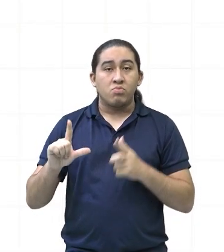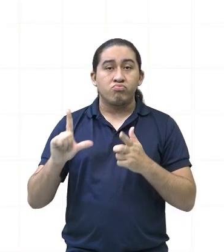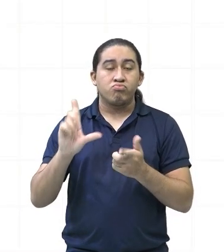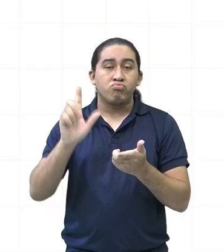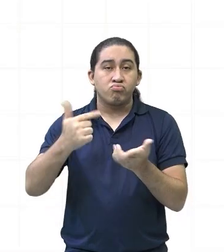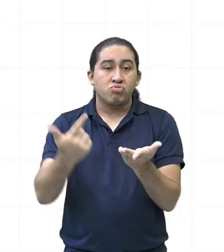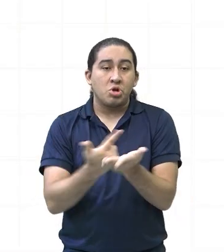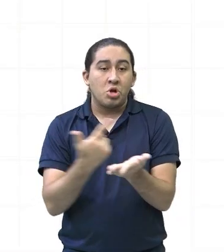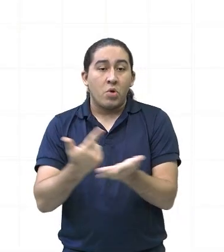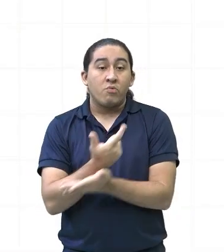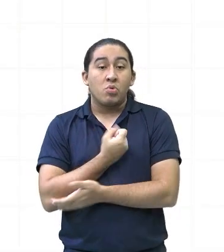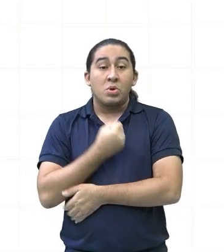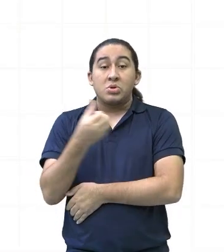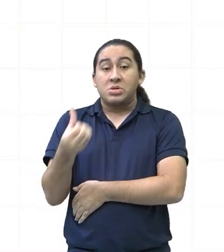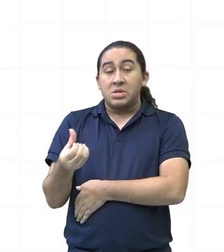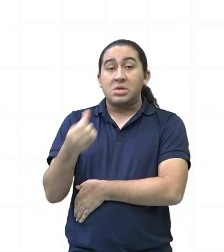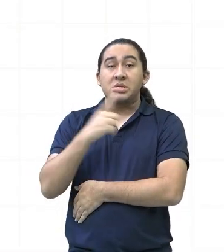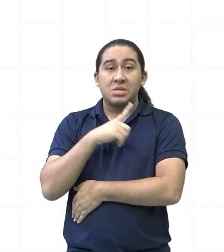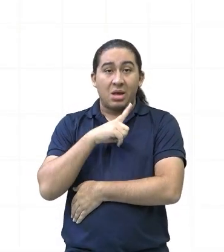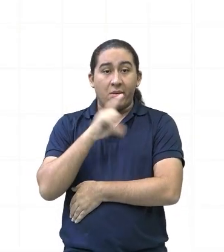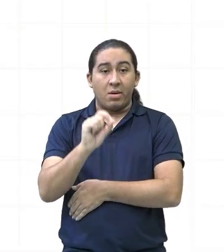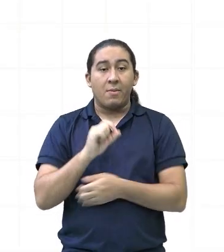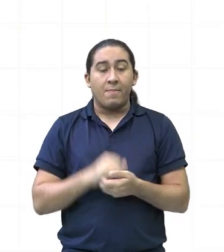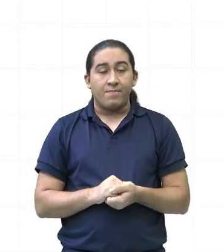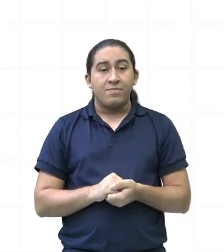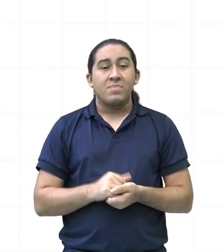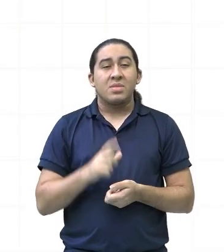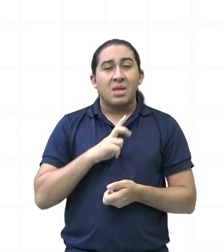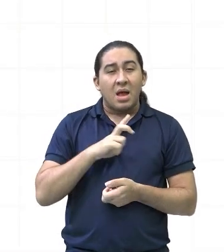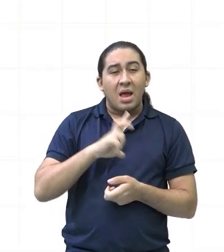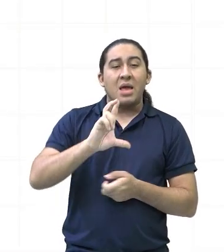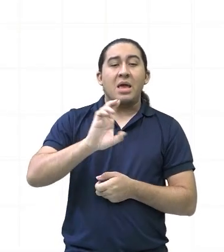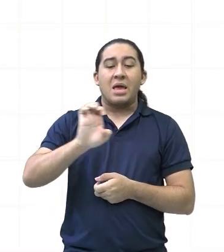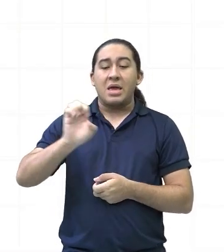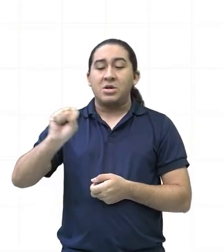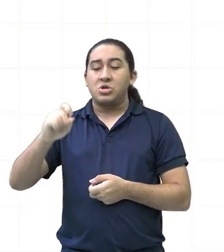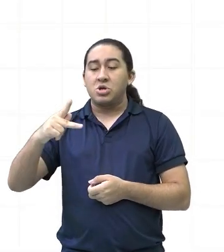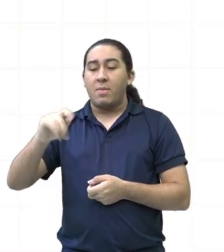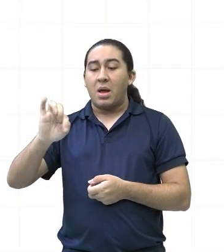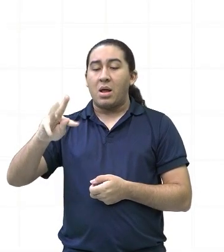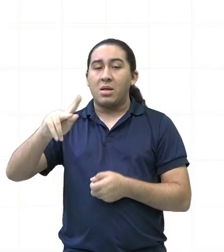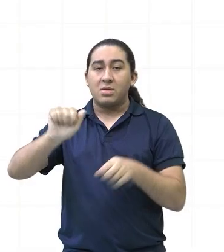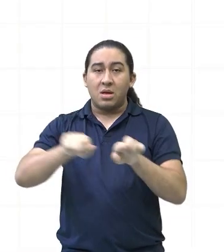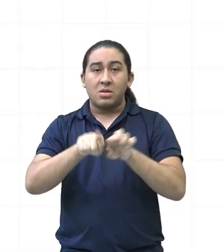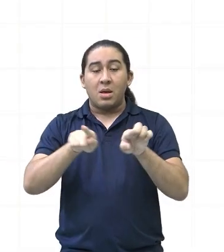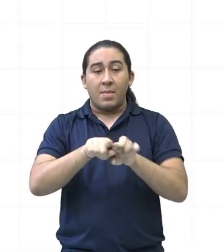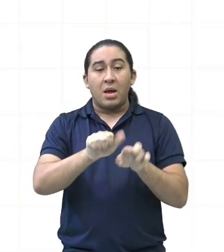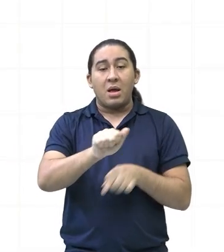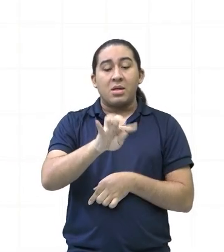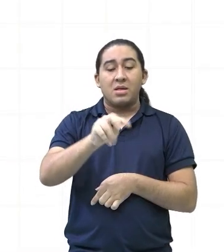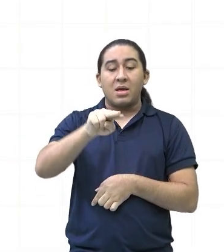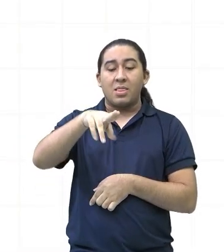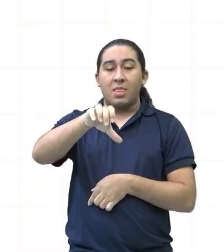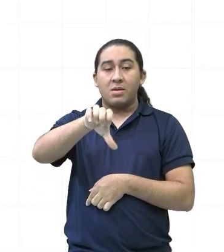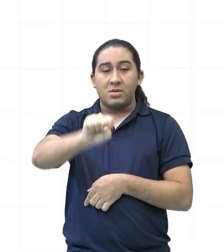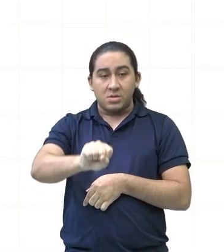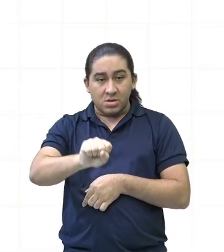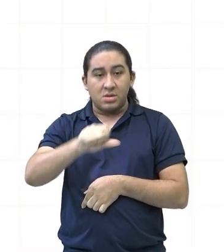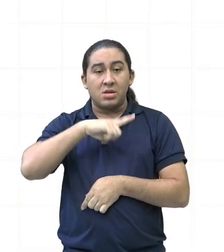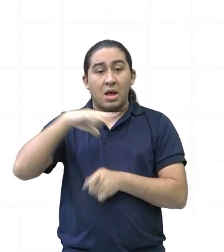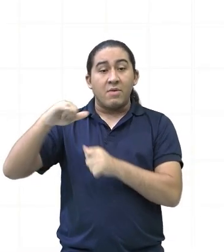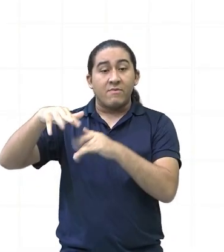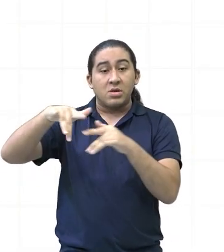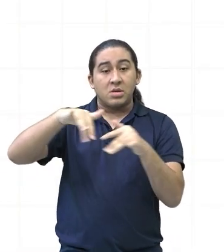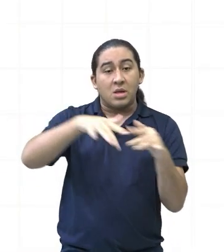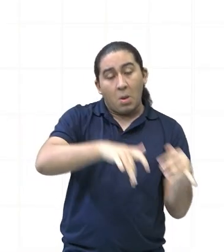de Esparta e Atenas, as políticas internas e a invasão persa na Macedônia,